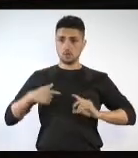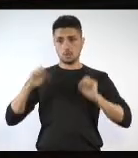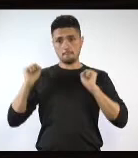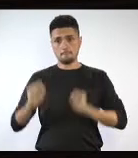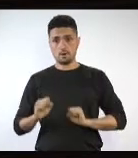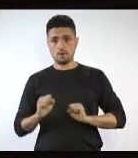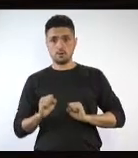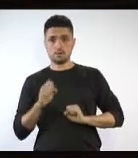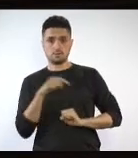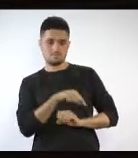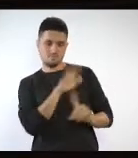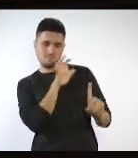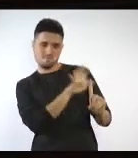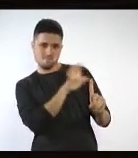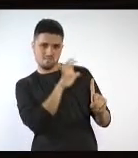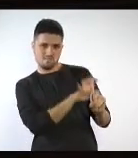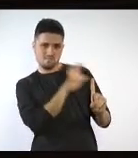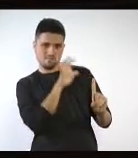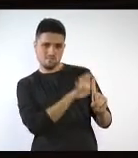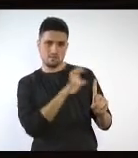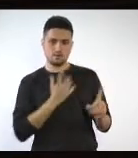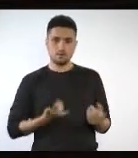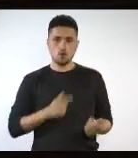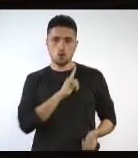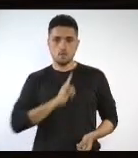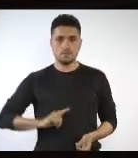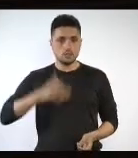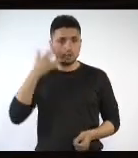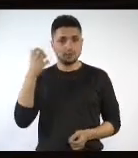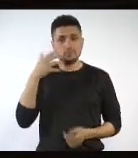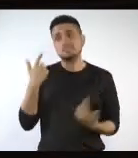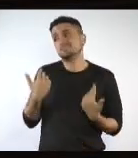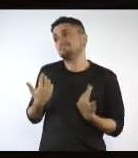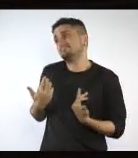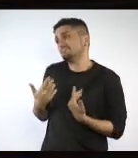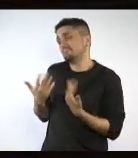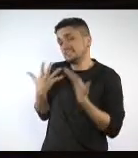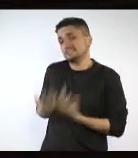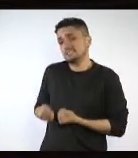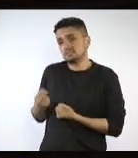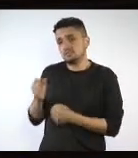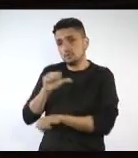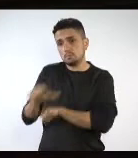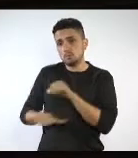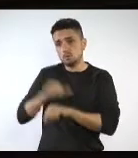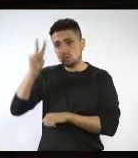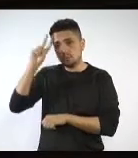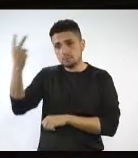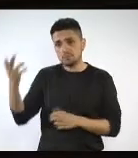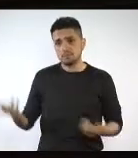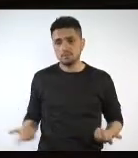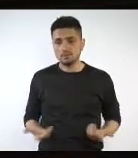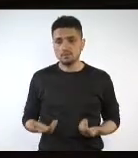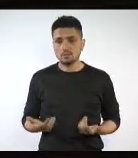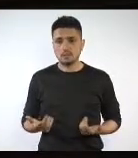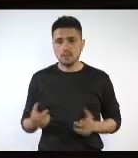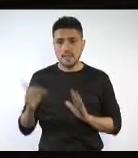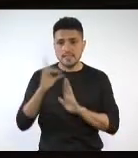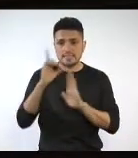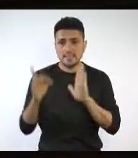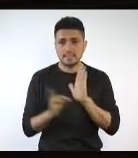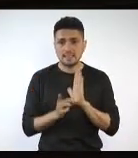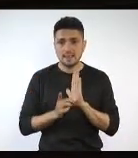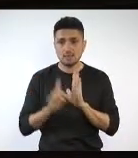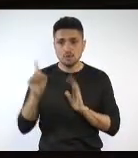governador Witzel, que cedeu rapidamente a essa chantagem e voltou atrás de um decreto